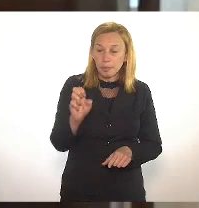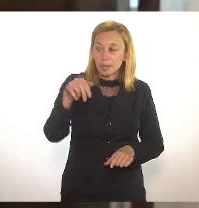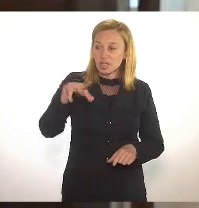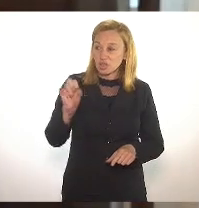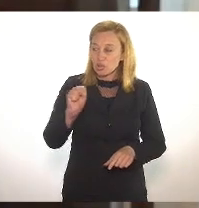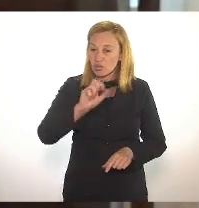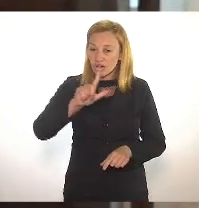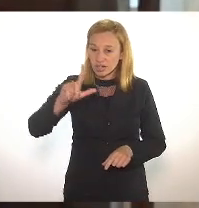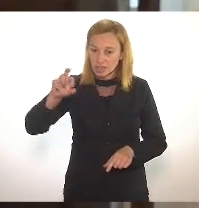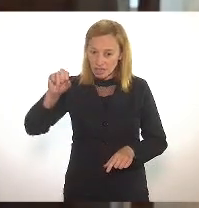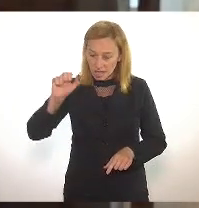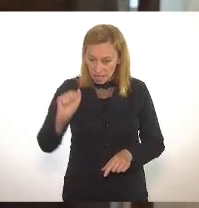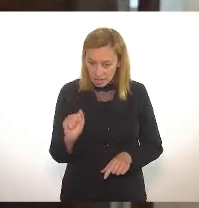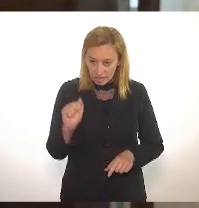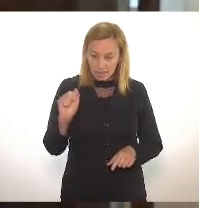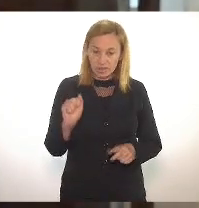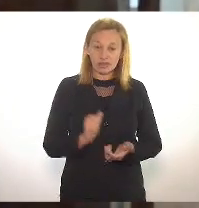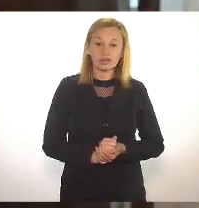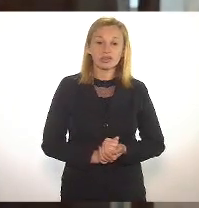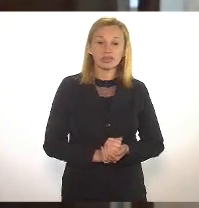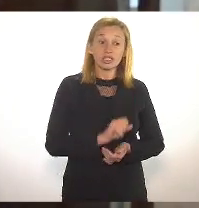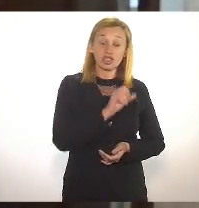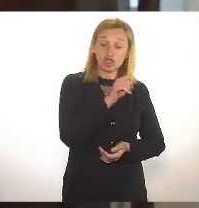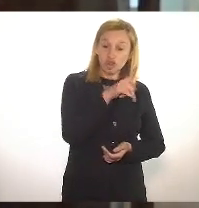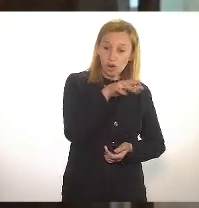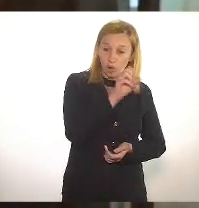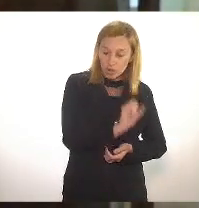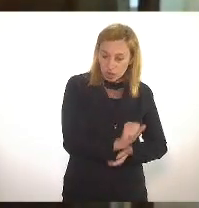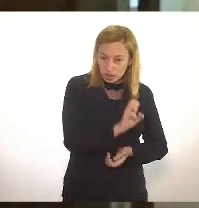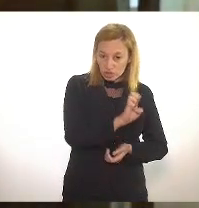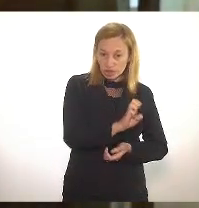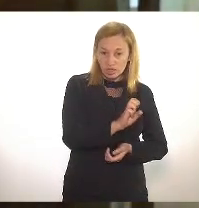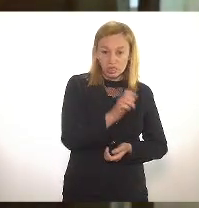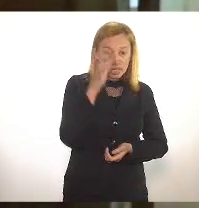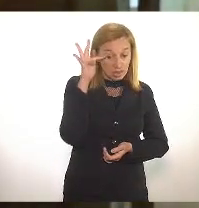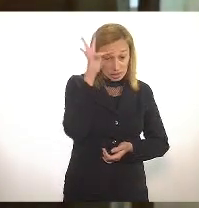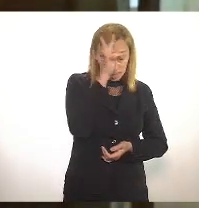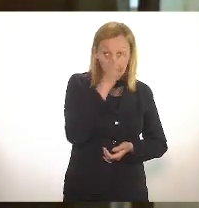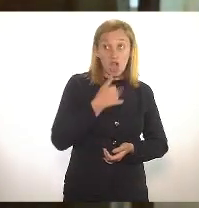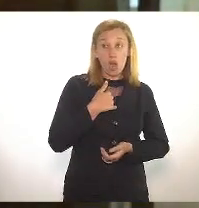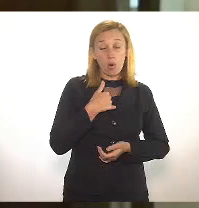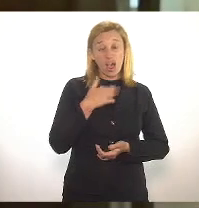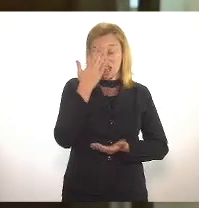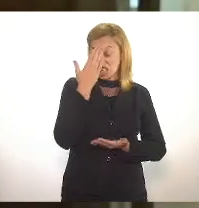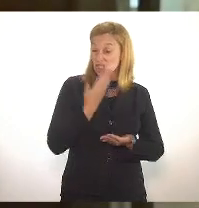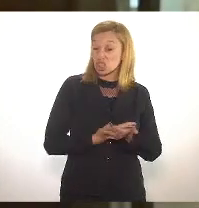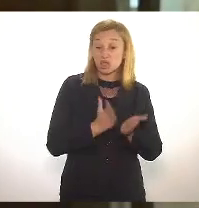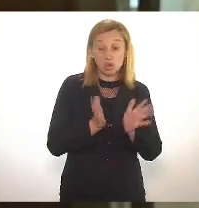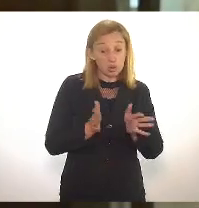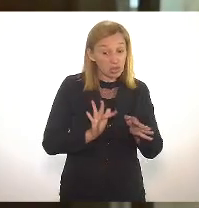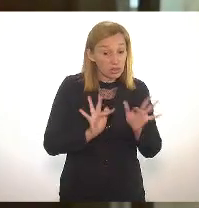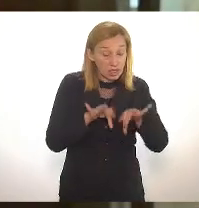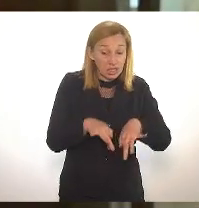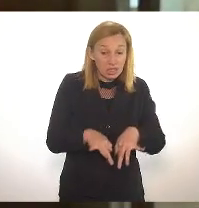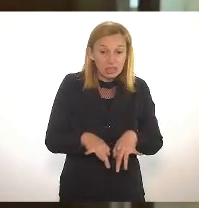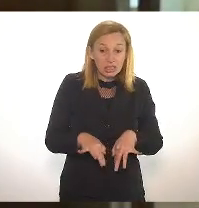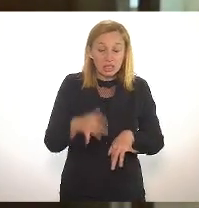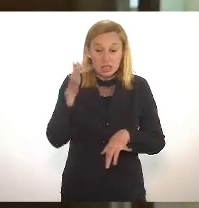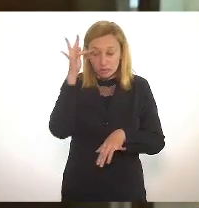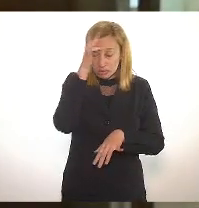Geórgia, a margem é apertada para o Trump, mas acredito que termine hoje, e o Trump